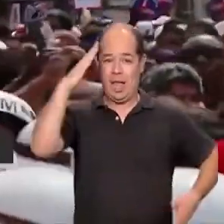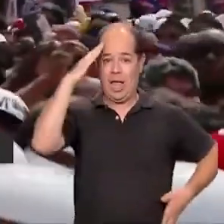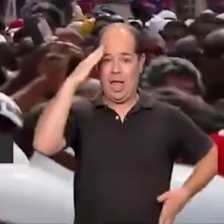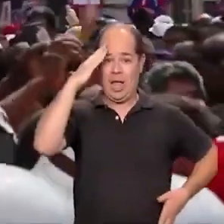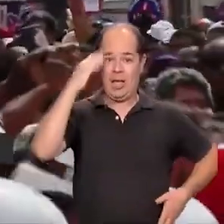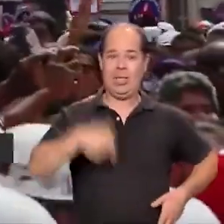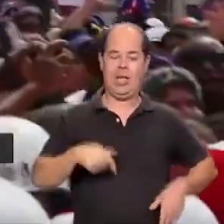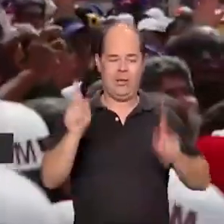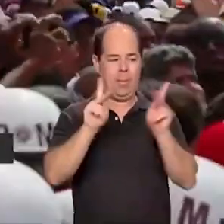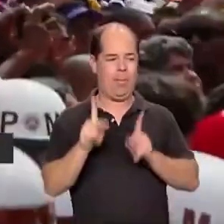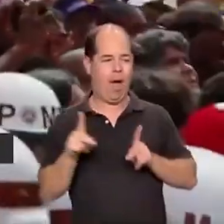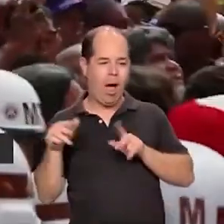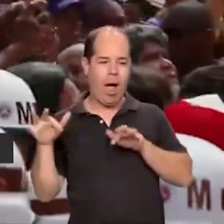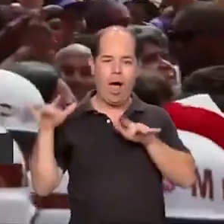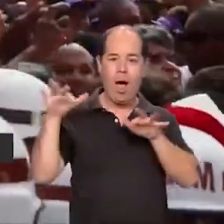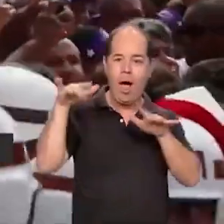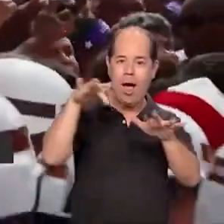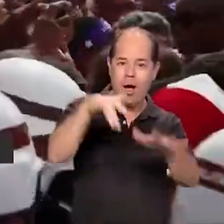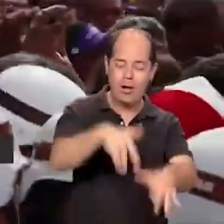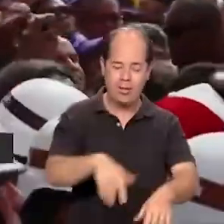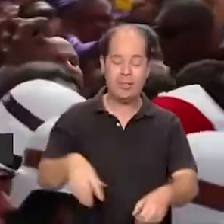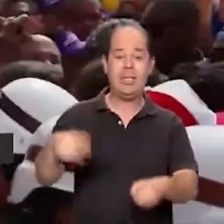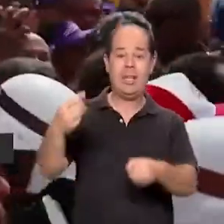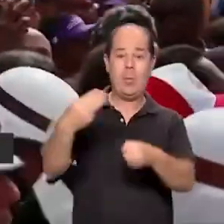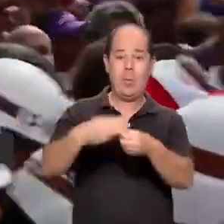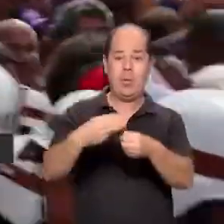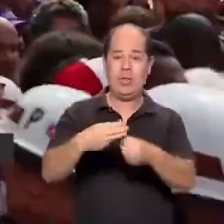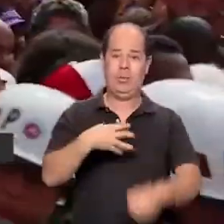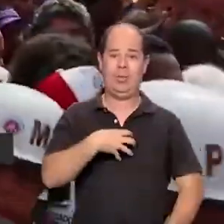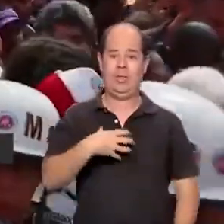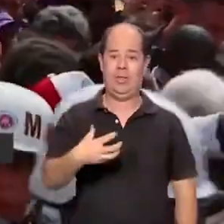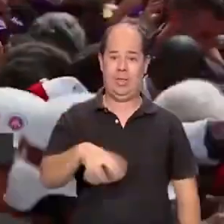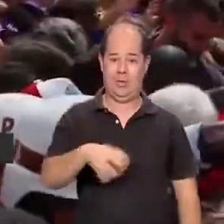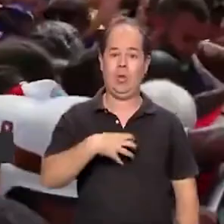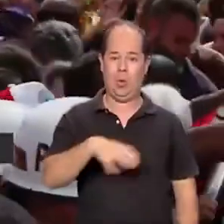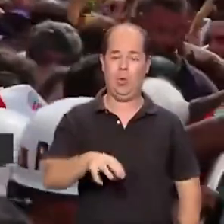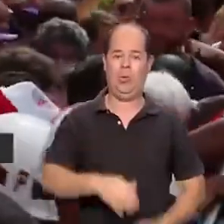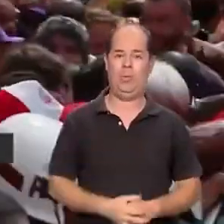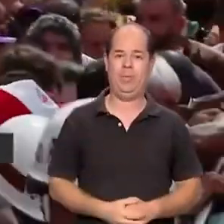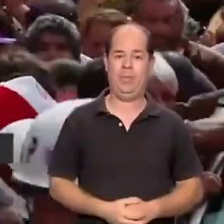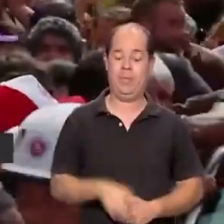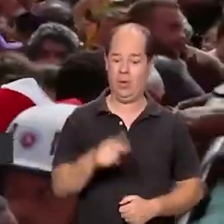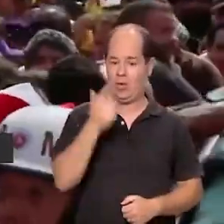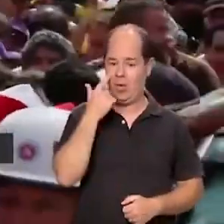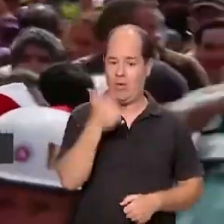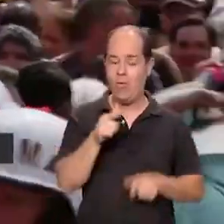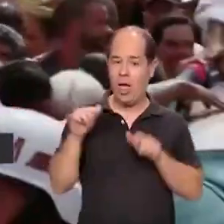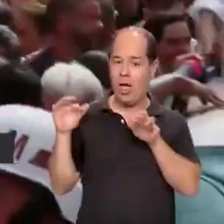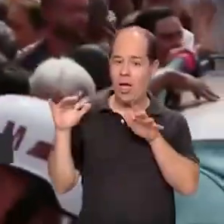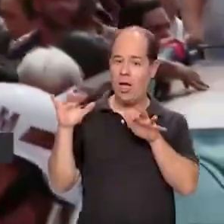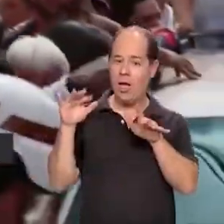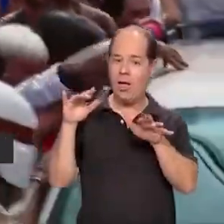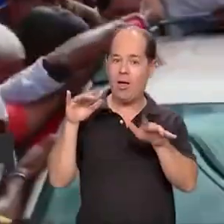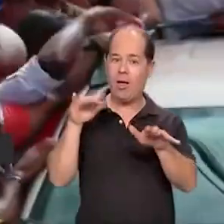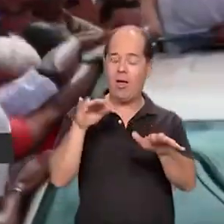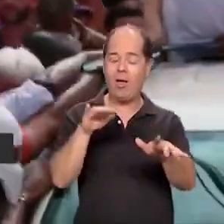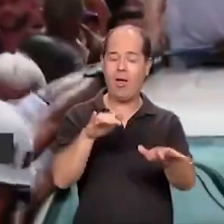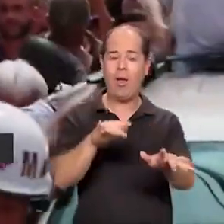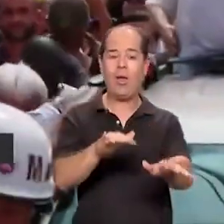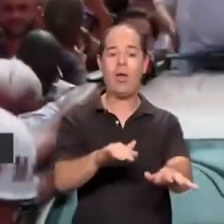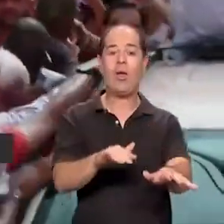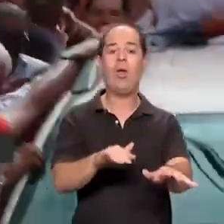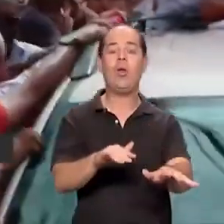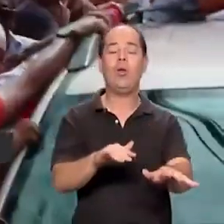Salvador. Portanto, esse caminho, esse cortejo que você acompanha aí conosco,